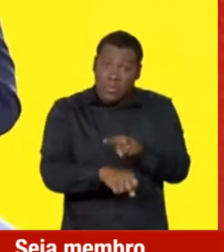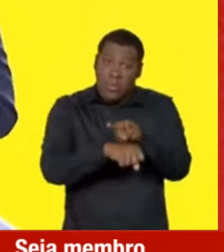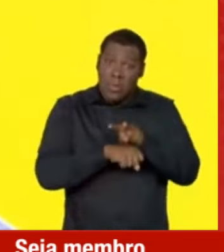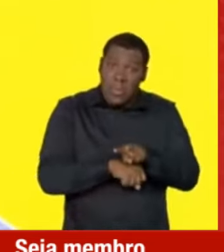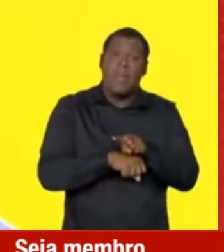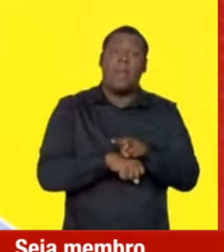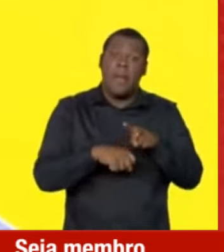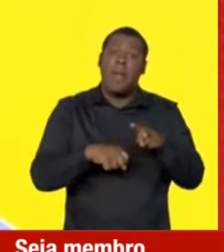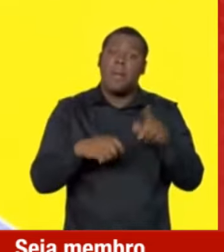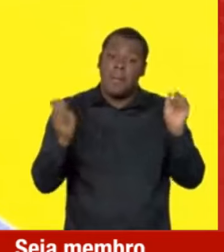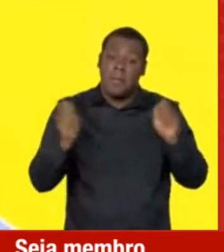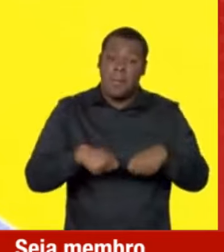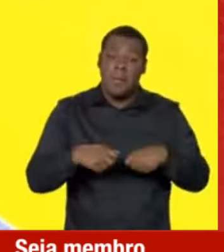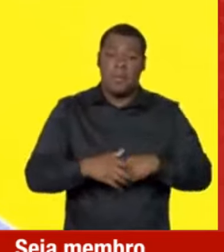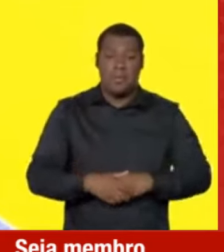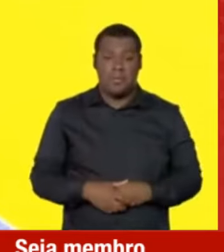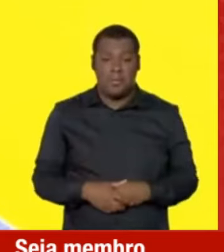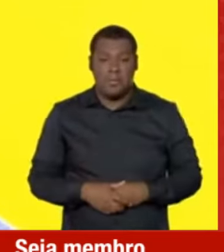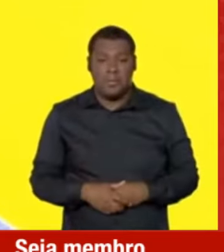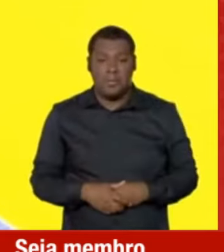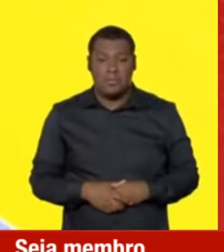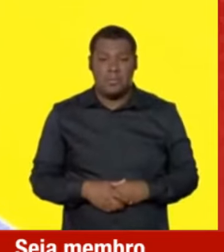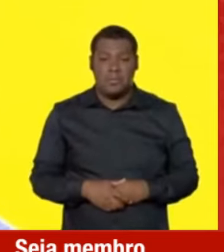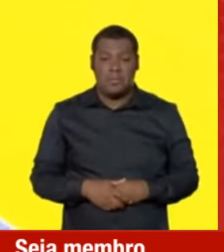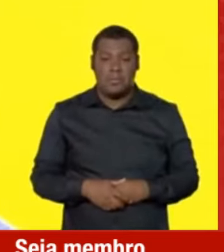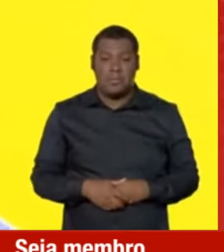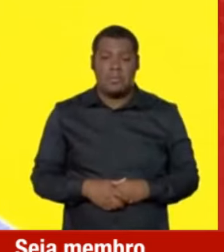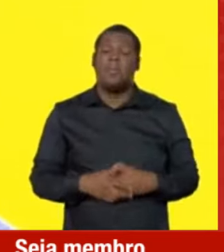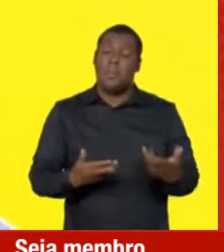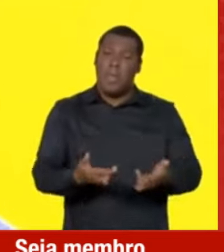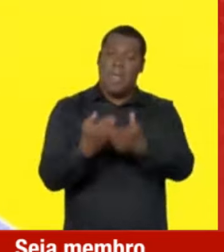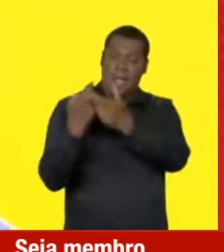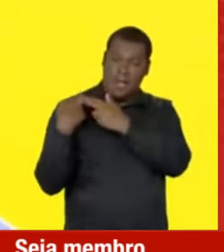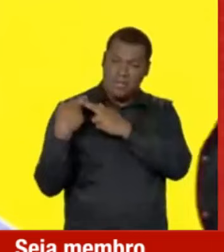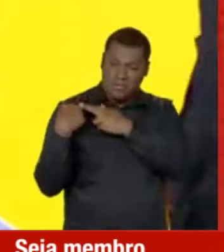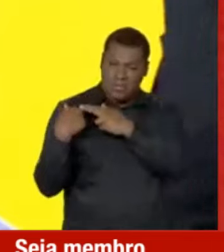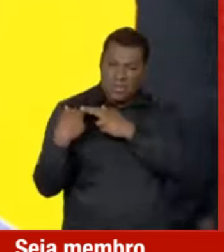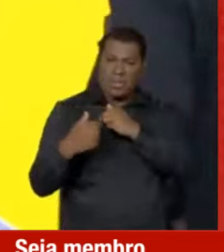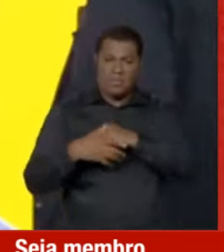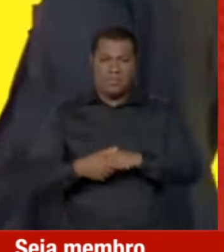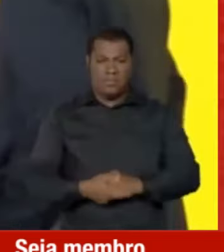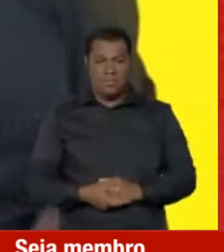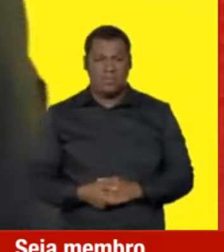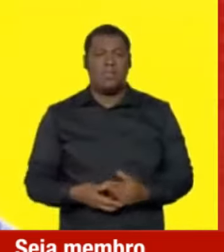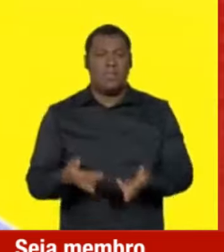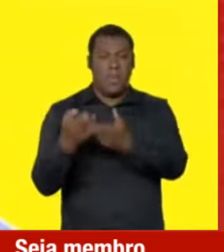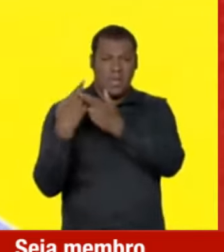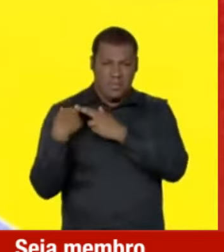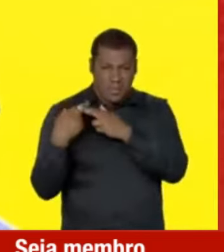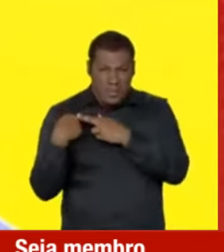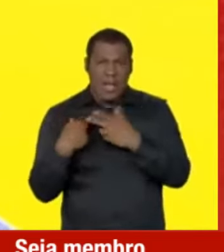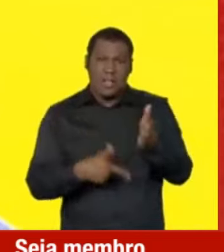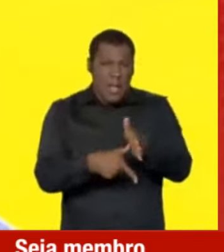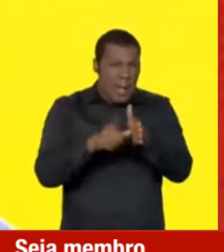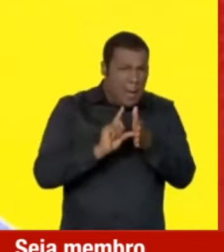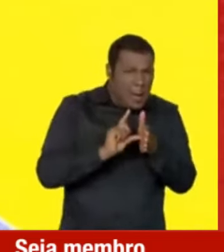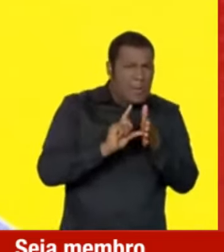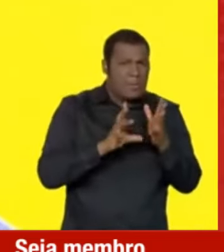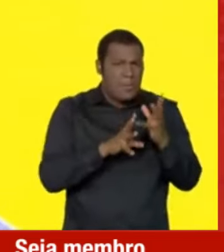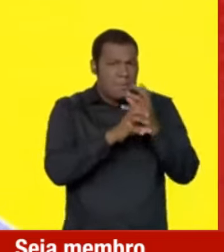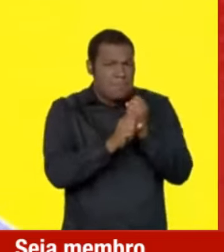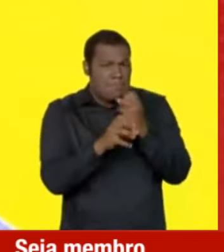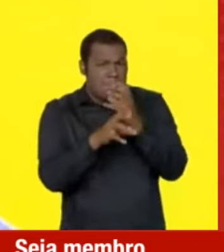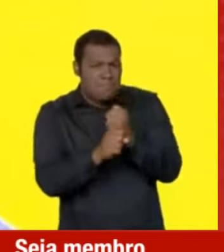trata de fazer a desova disso tudo com responsabilidade, com muito cálculo, para ninguém